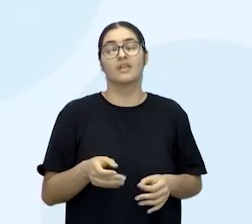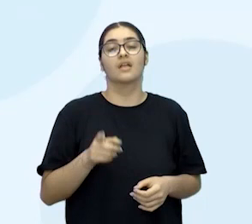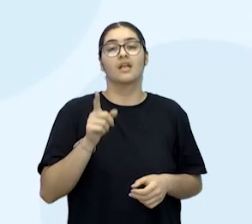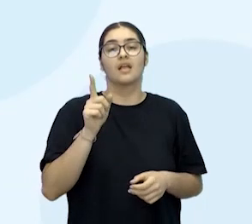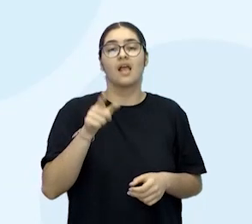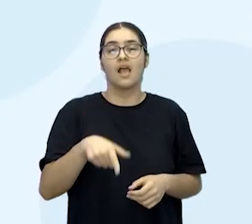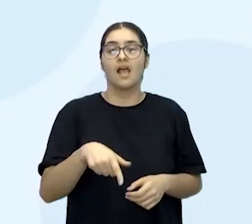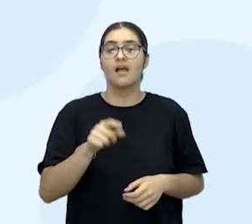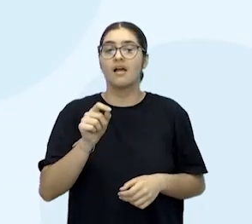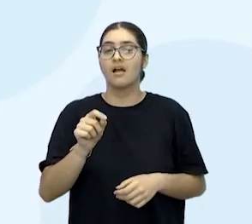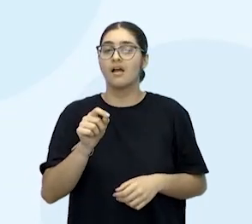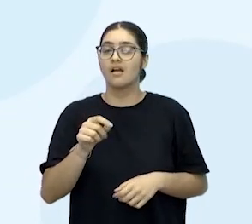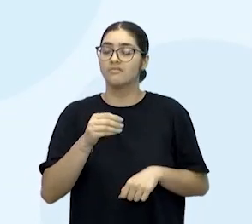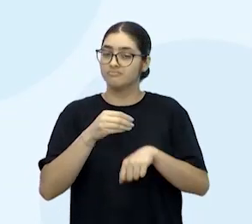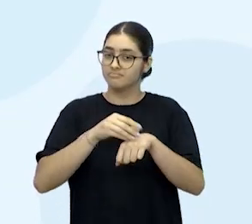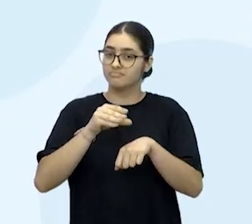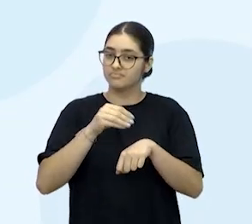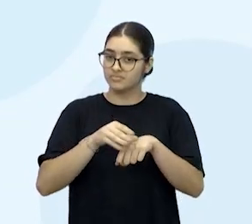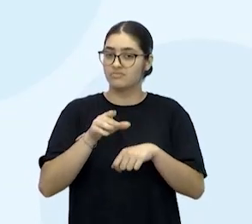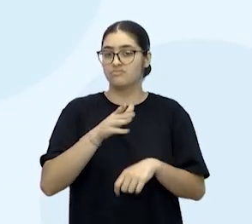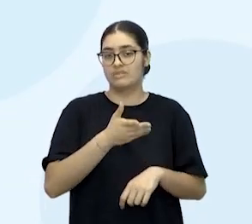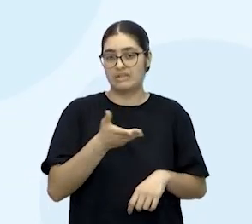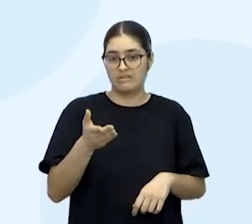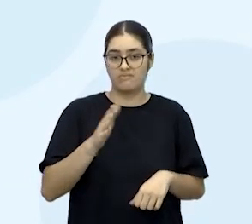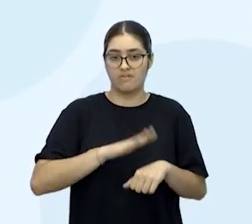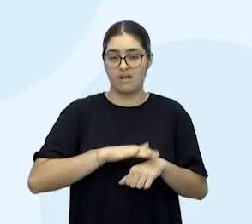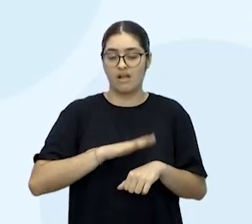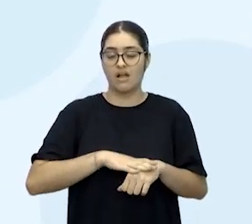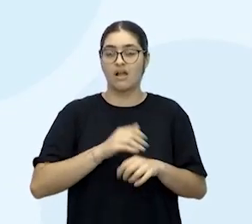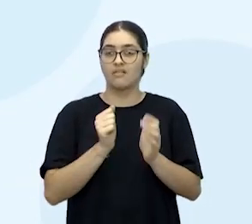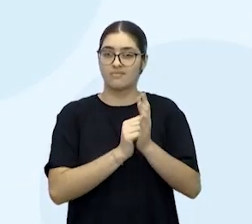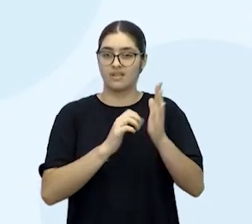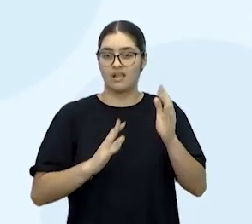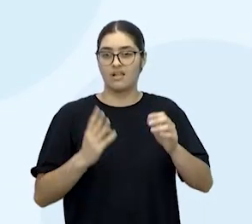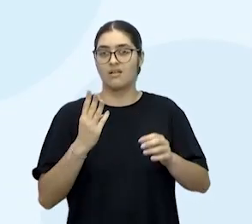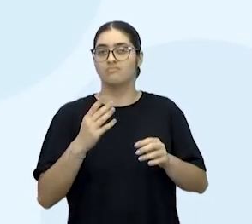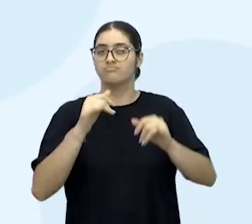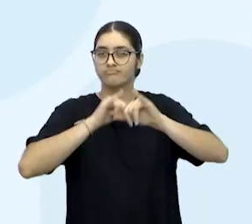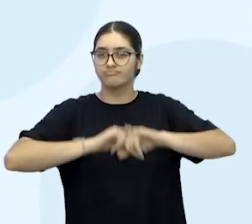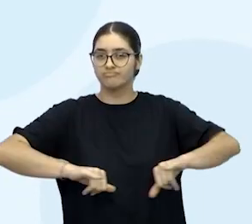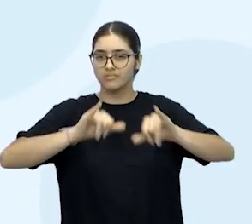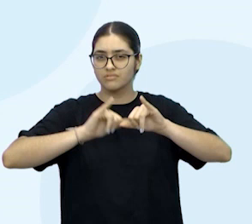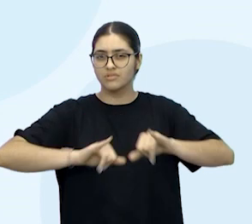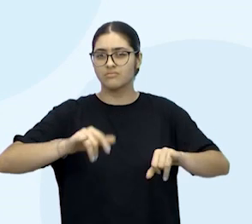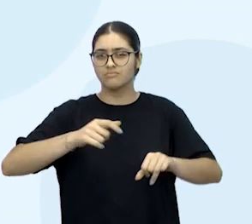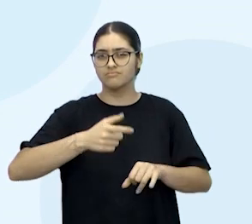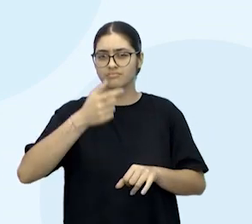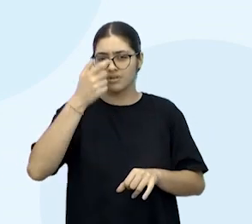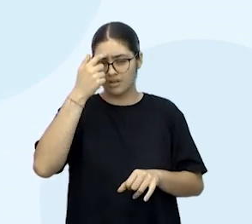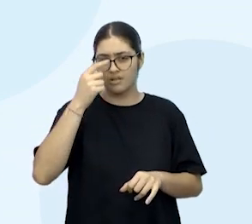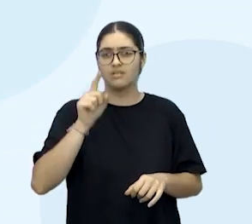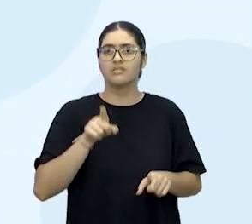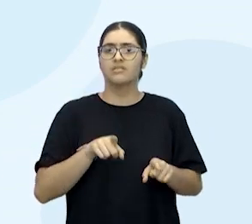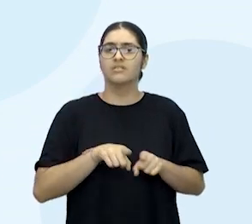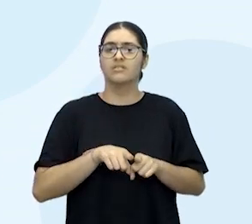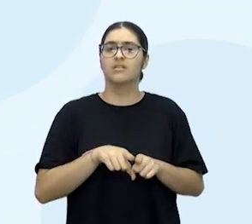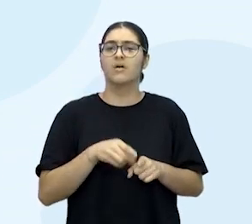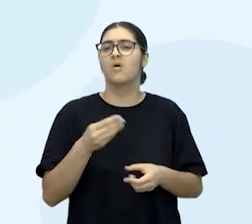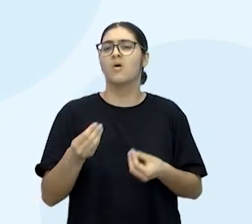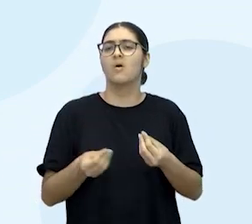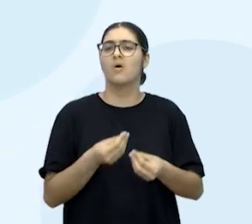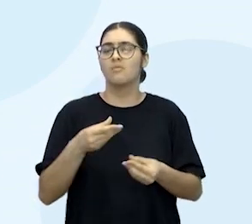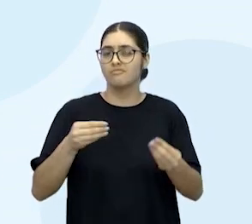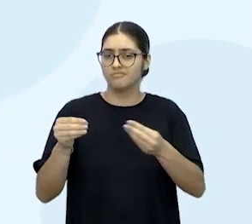como sistematização da atividade 3, divulgar aí, fazer uma campanha de conscientização, divulgar como